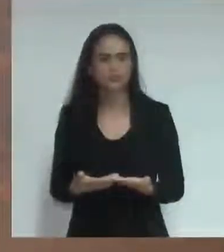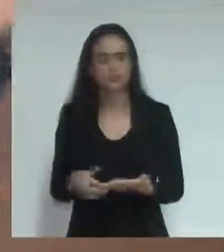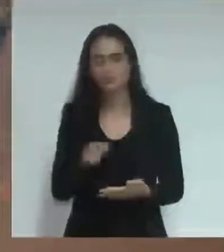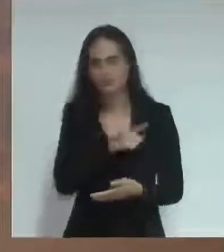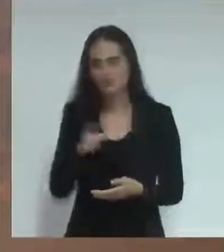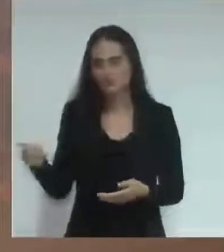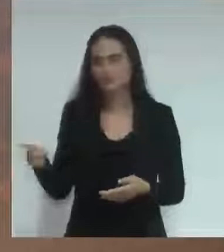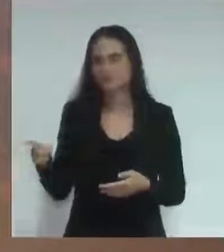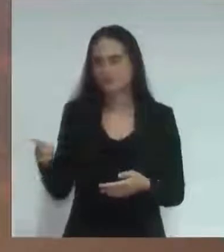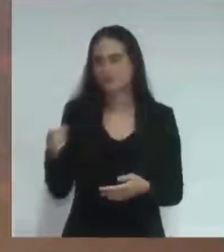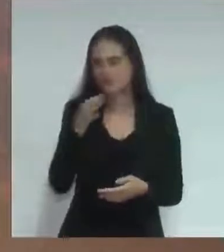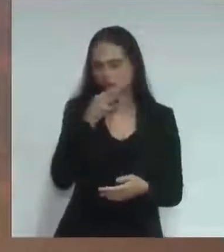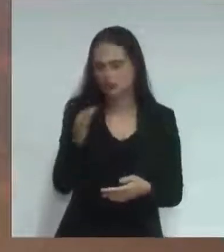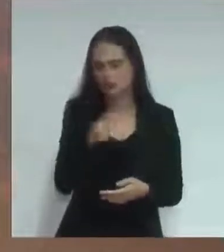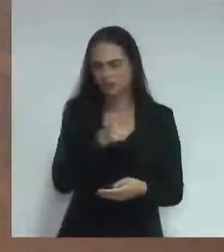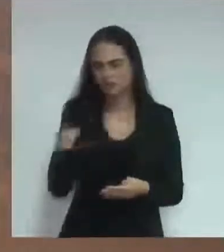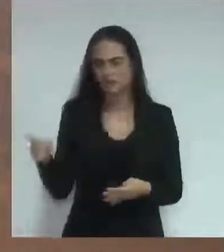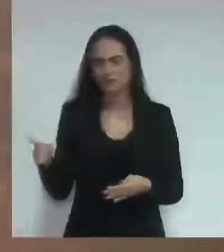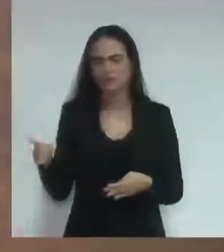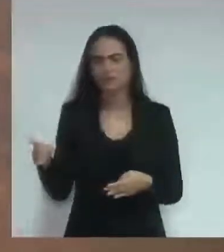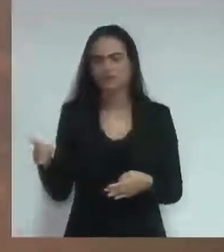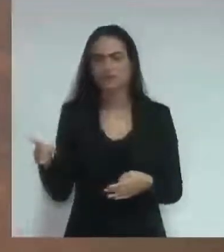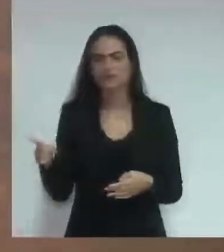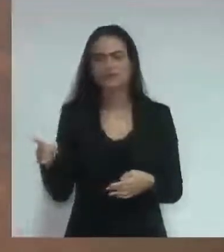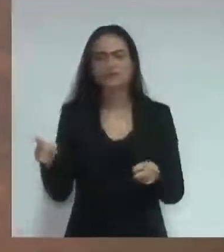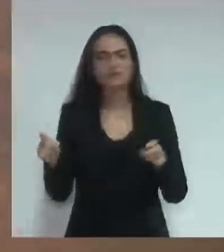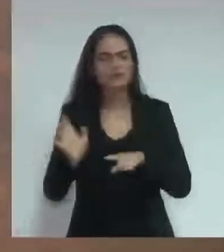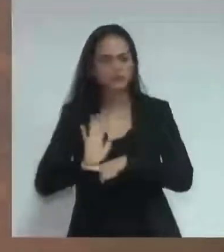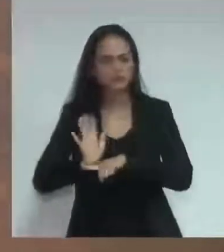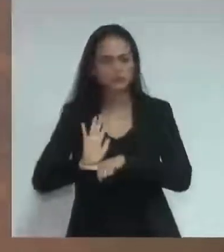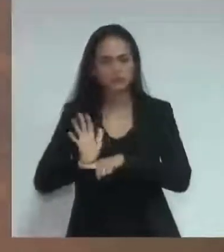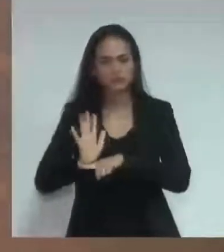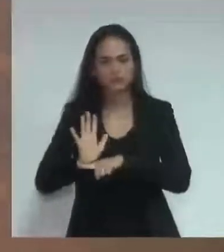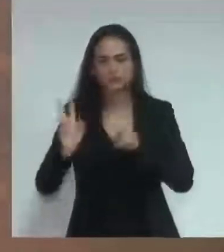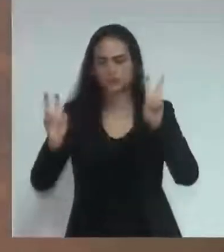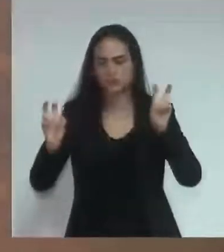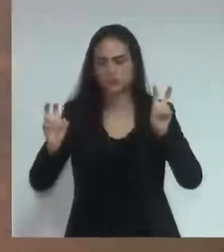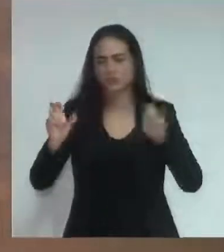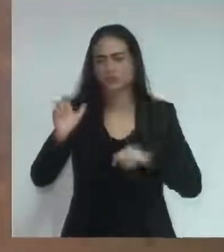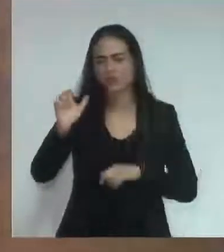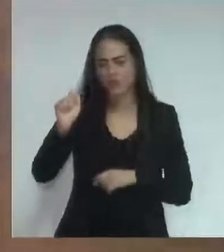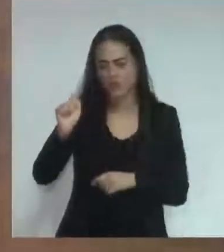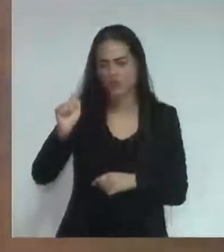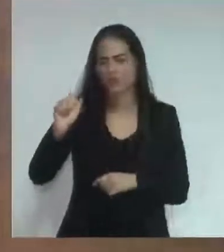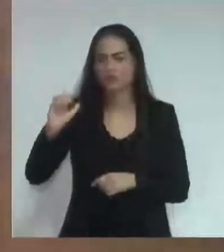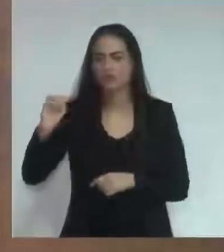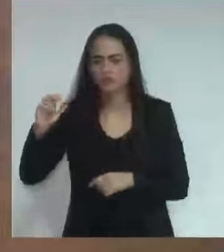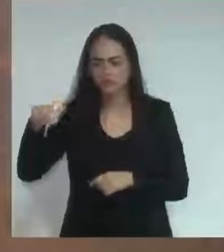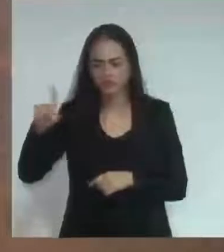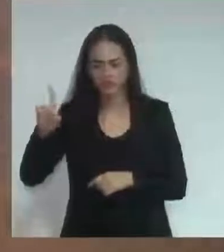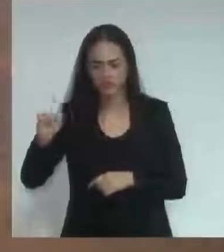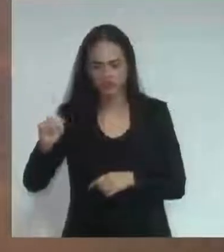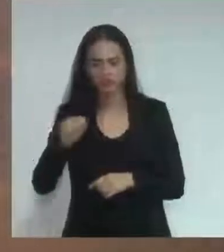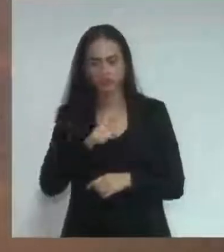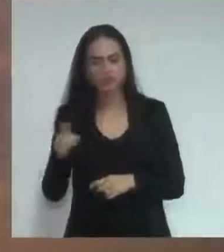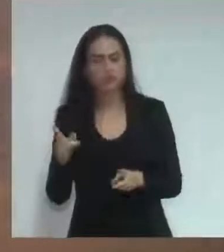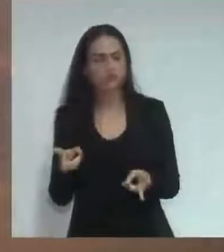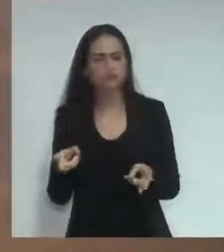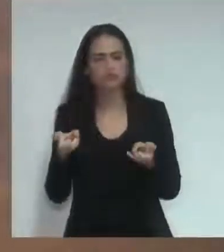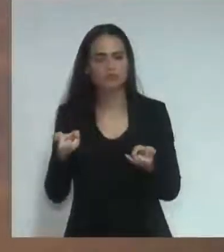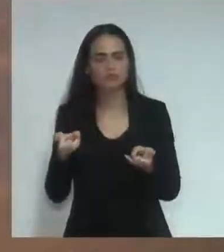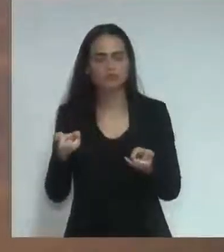Eu sugeri uma sessão para as pessoas assistirem o filme A Onda, para entenderem que em alguns momentos a gente entra